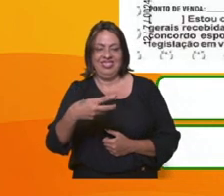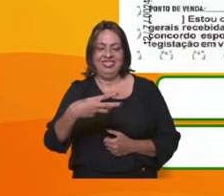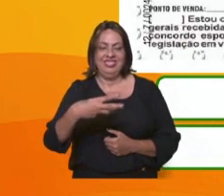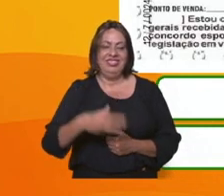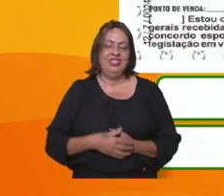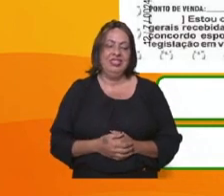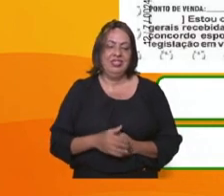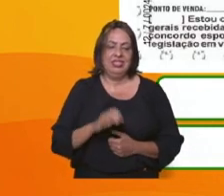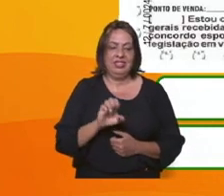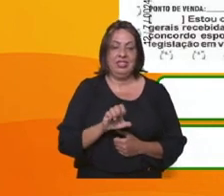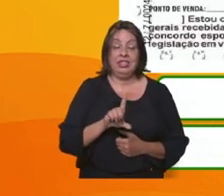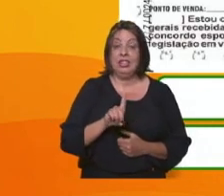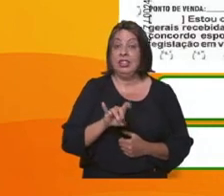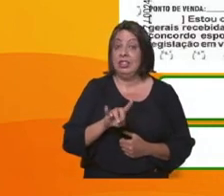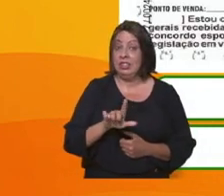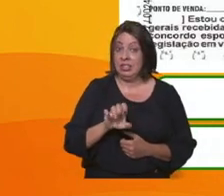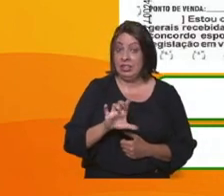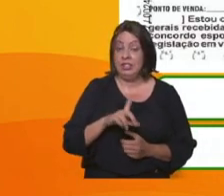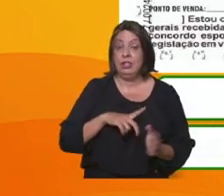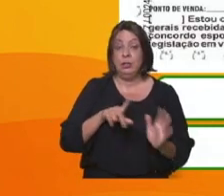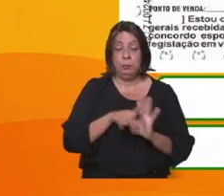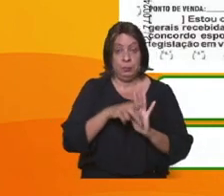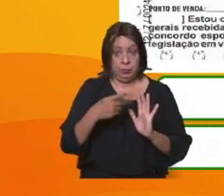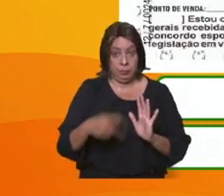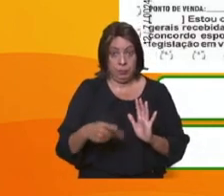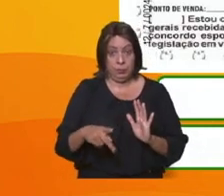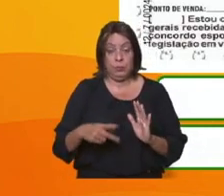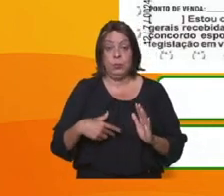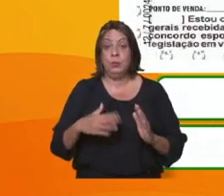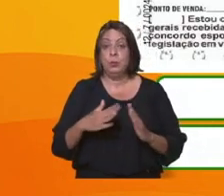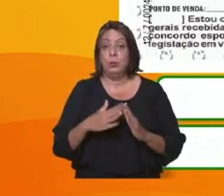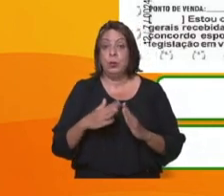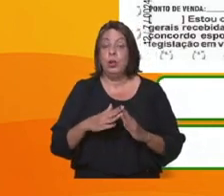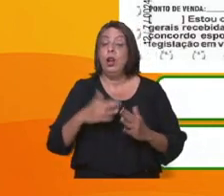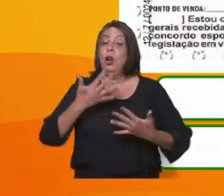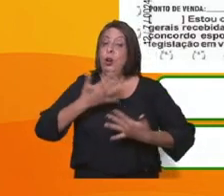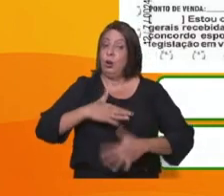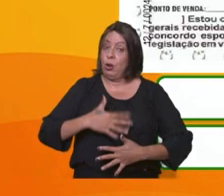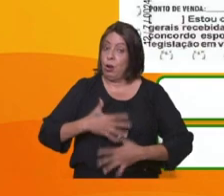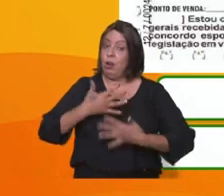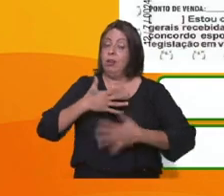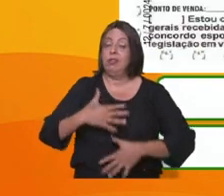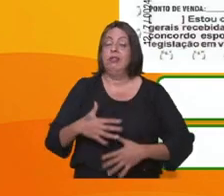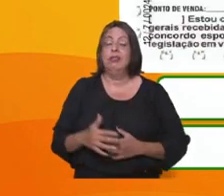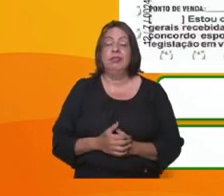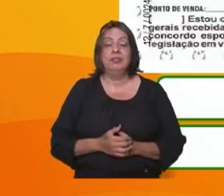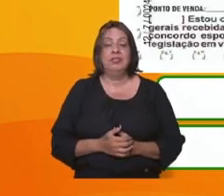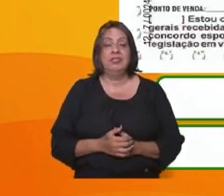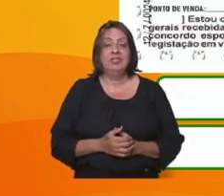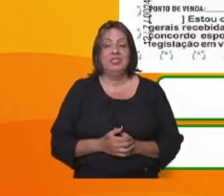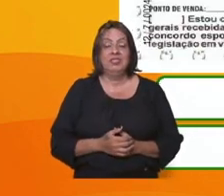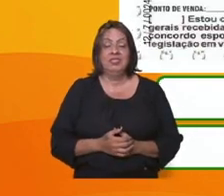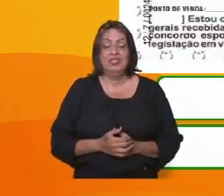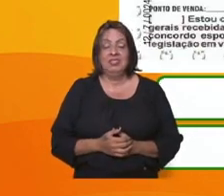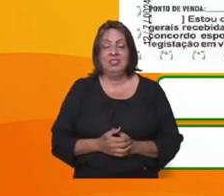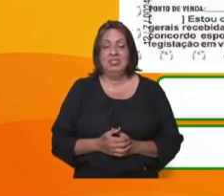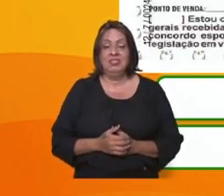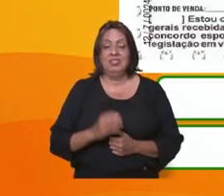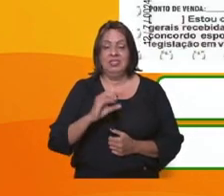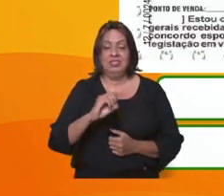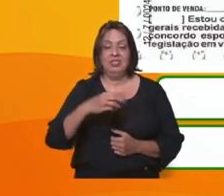030073. Alô, Edilene Vieira Viana, é de Nossa Senhora da Glória, adquiriu aí, Regional Glória.